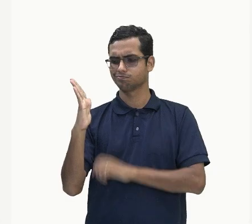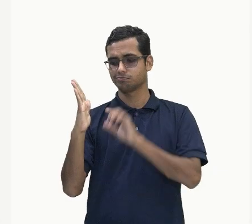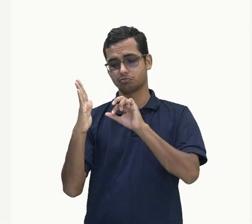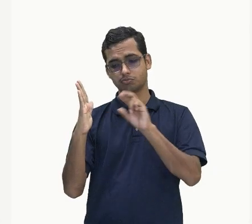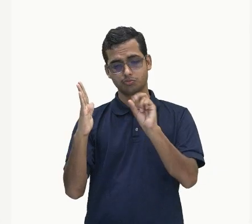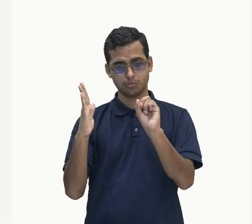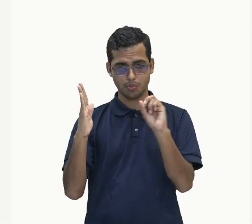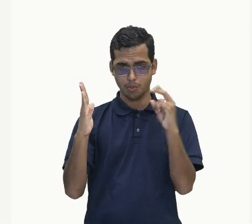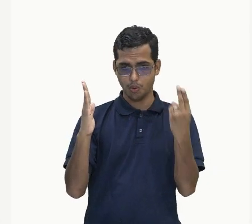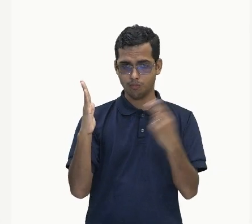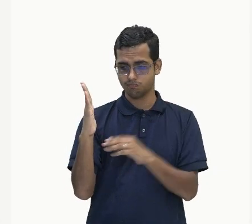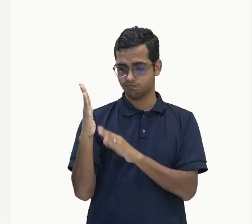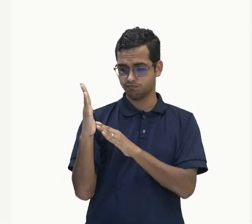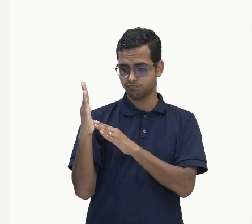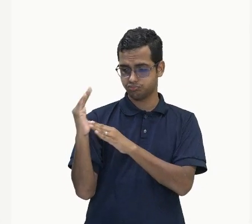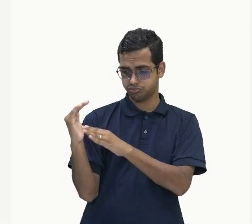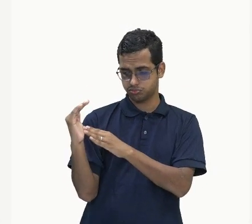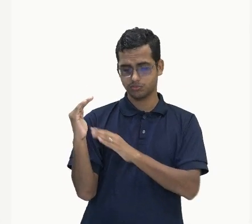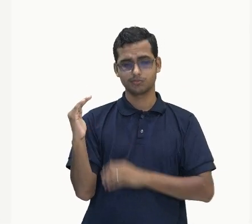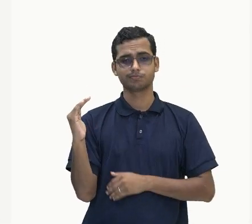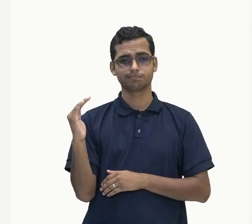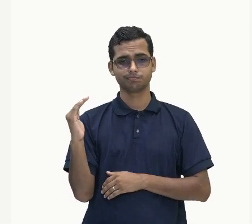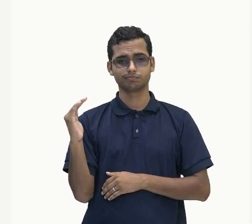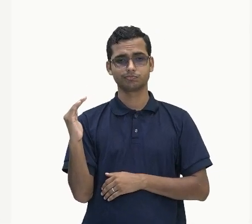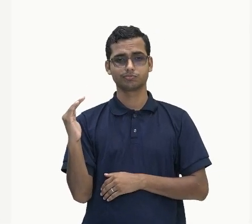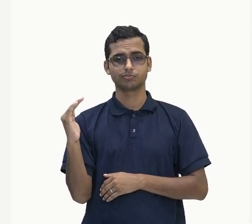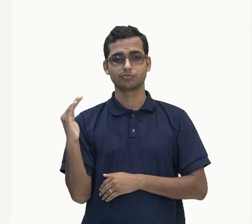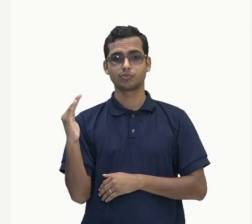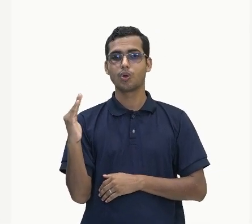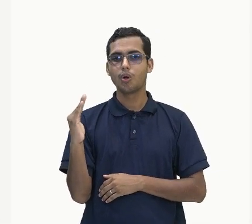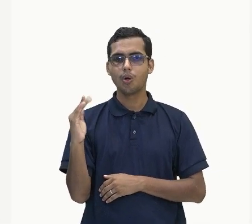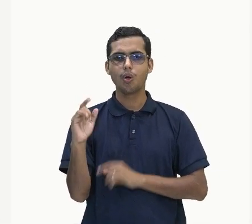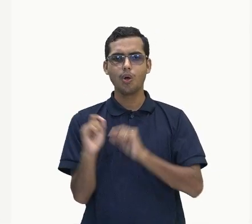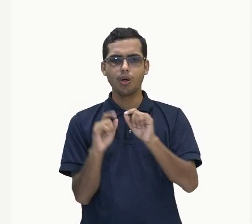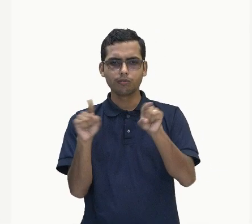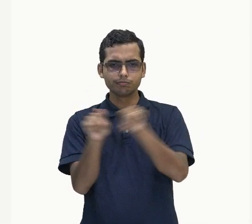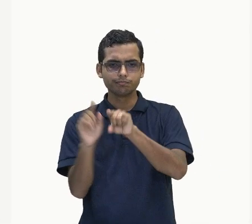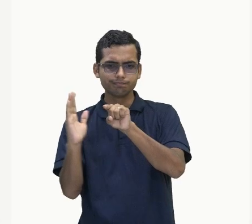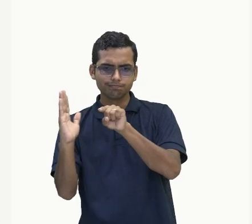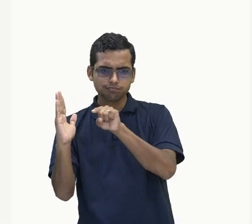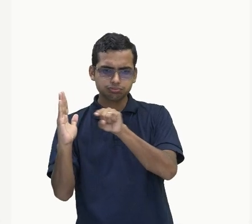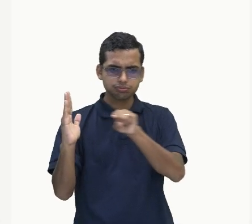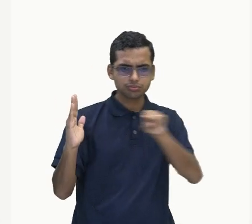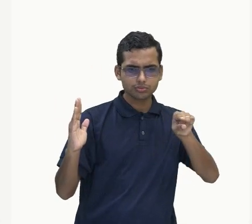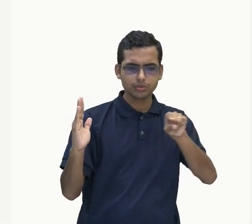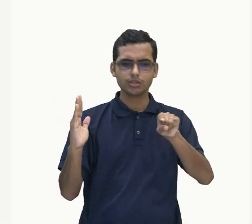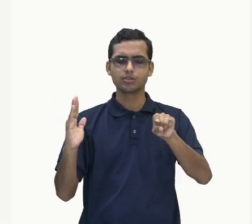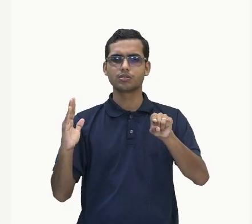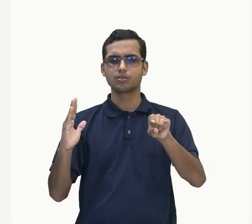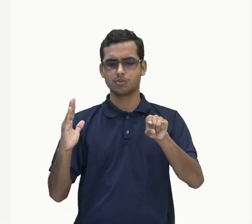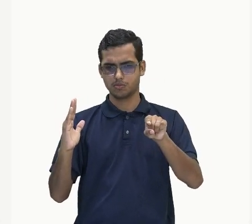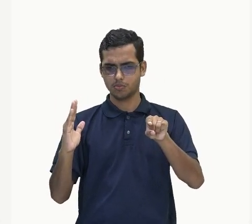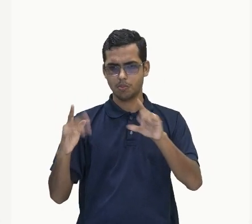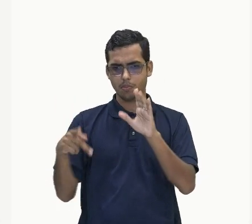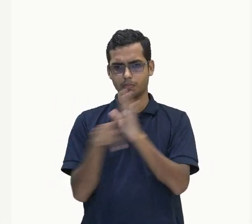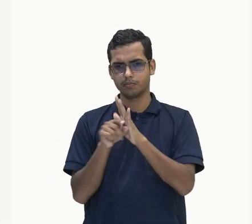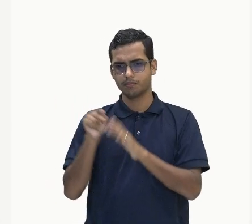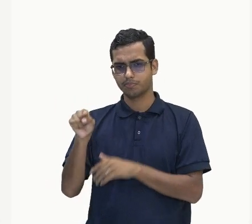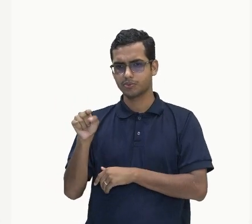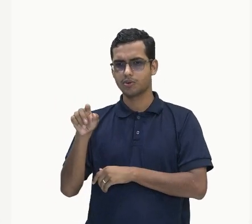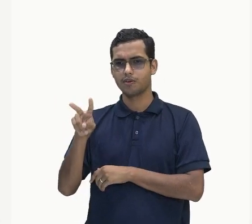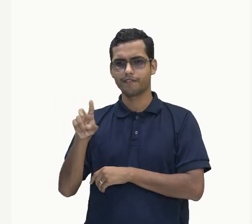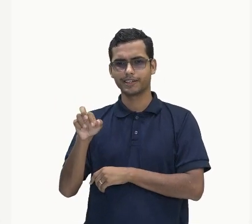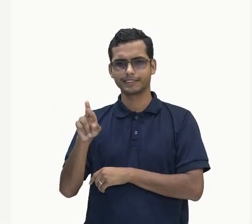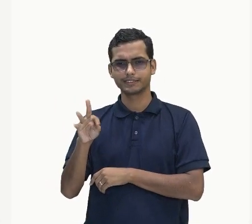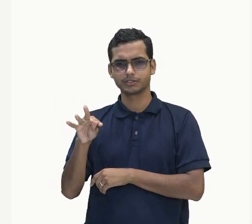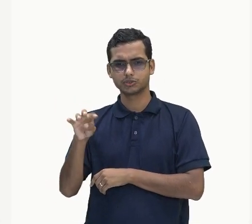vértice e com uma pequena inclinação ao eixo principal. Um espelho com essas propriedades é conhecido